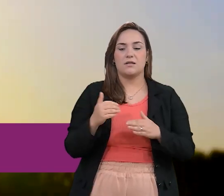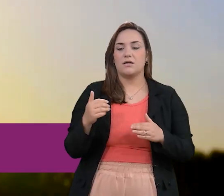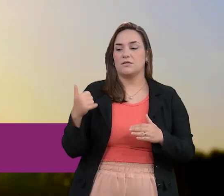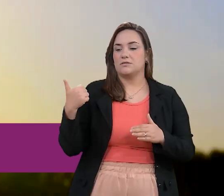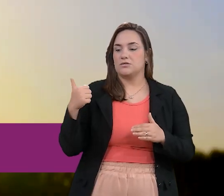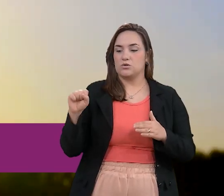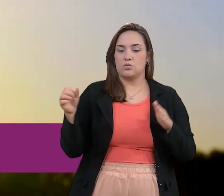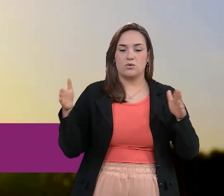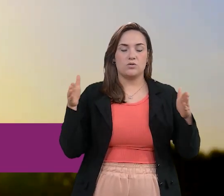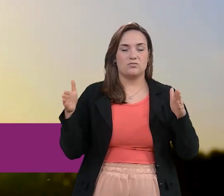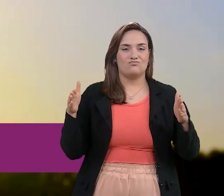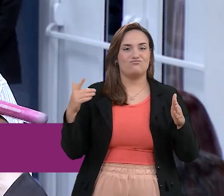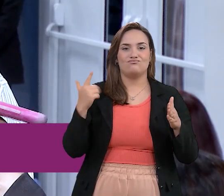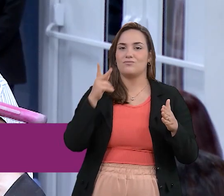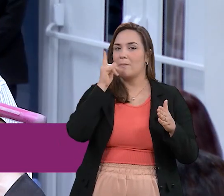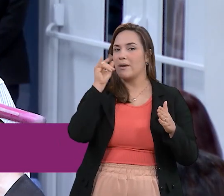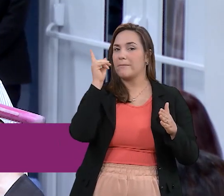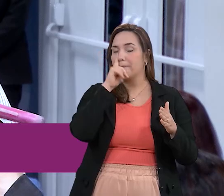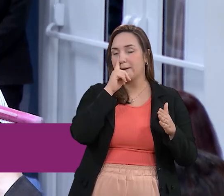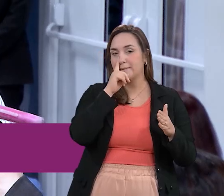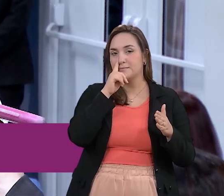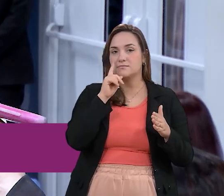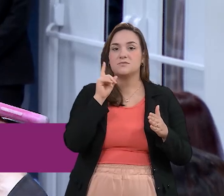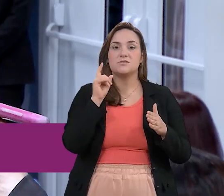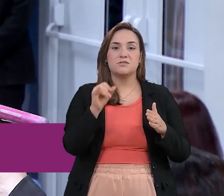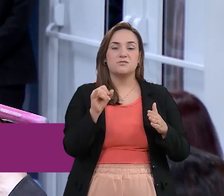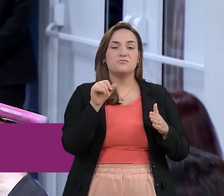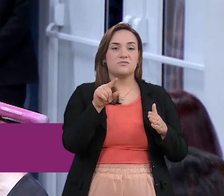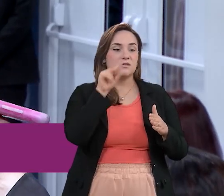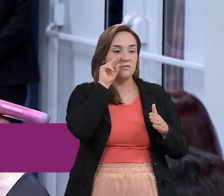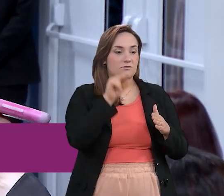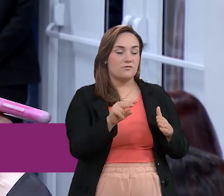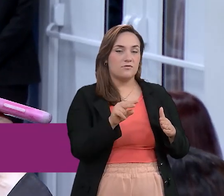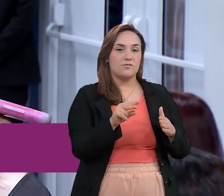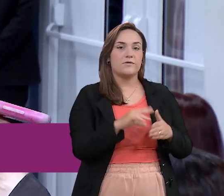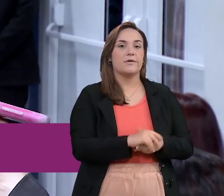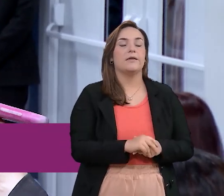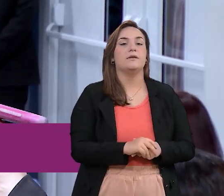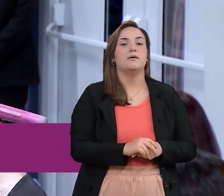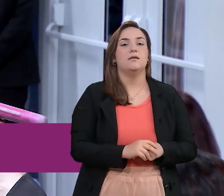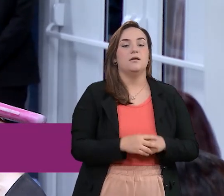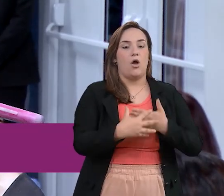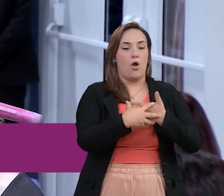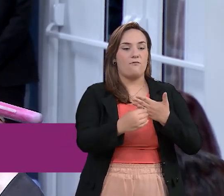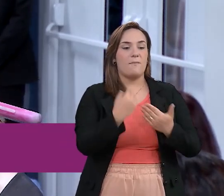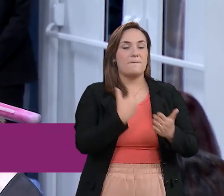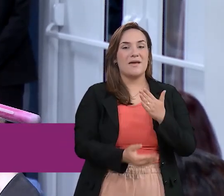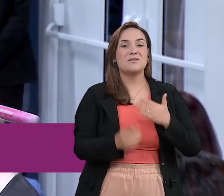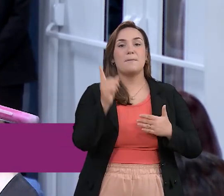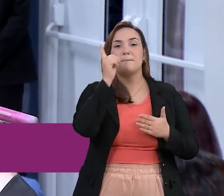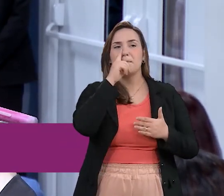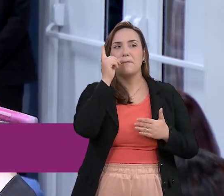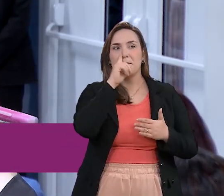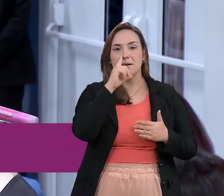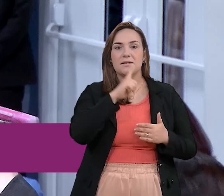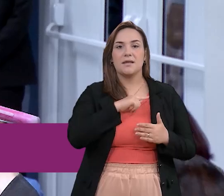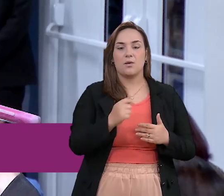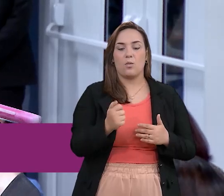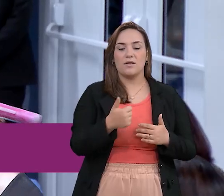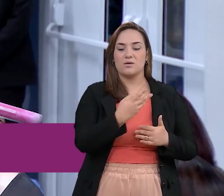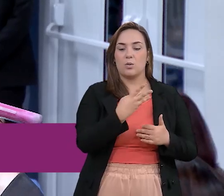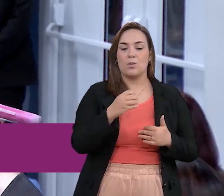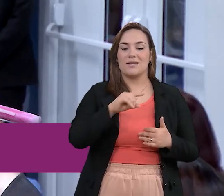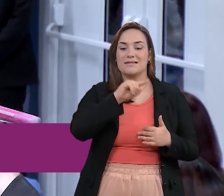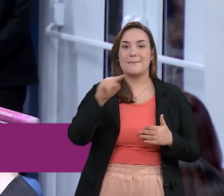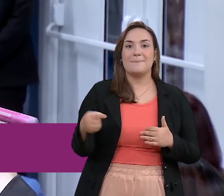crianças e adolescentes eh quando a gente recorta isso paraa morte materna por exemplo órfãos de mãe principalmente ali no primeiro ano de vida temos quase